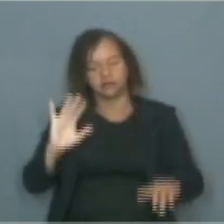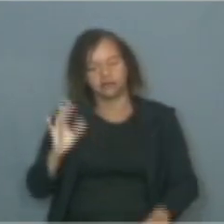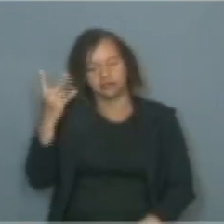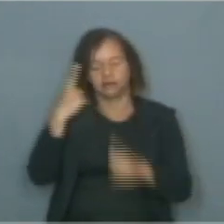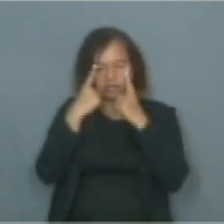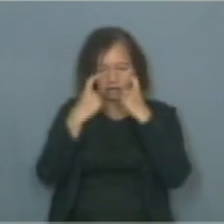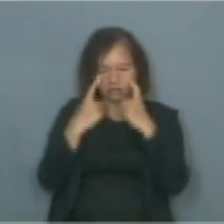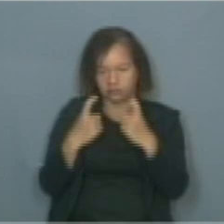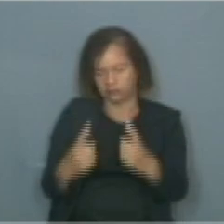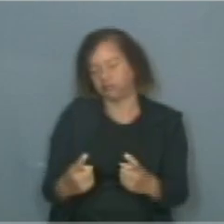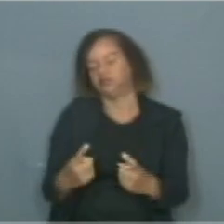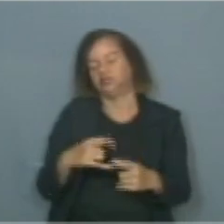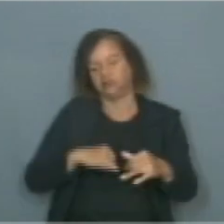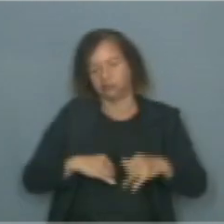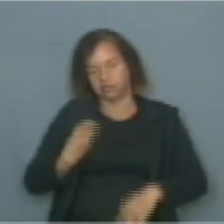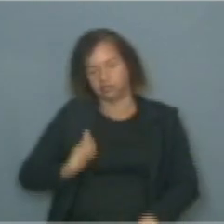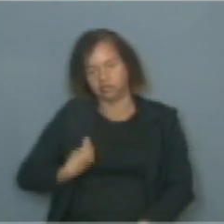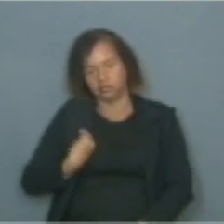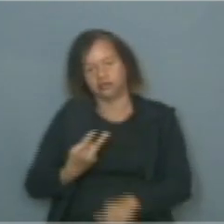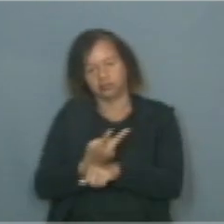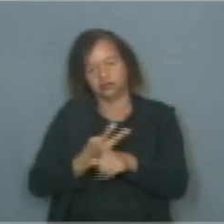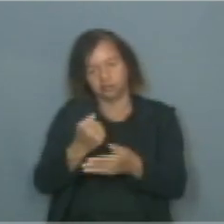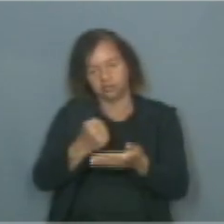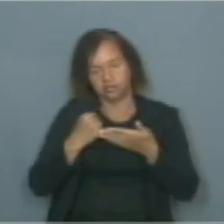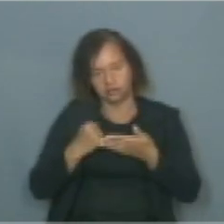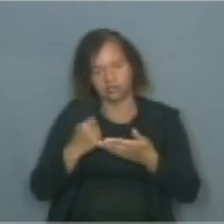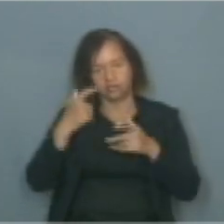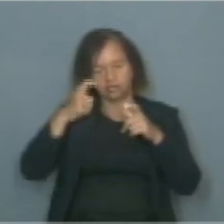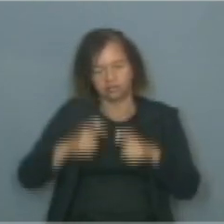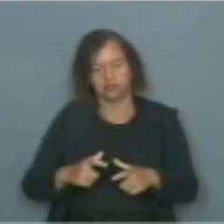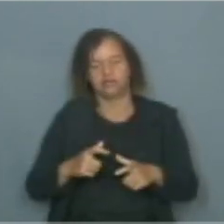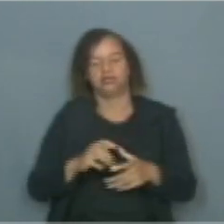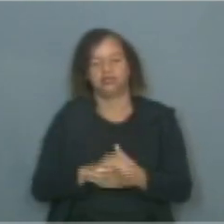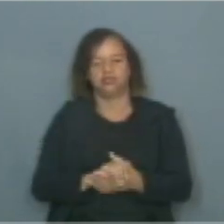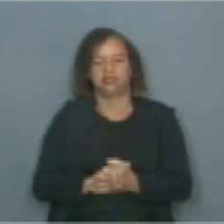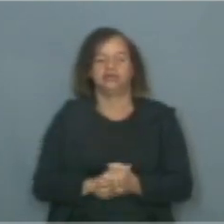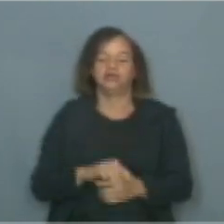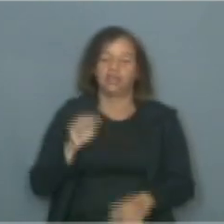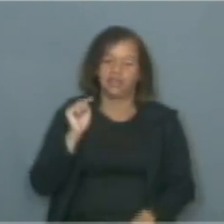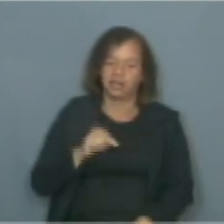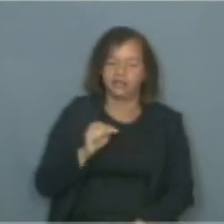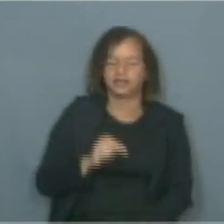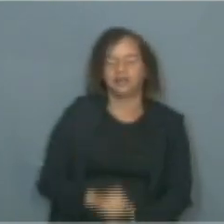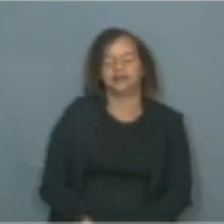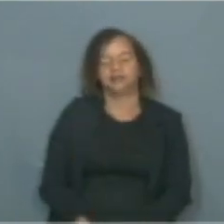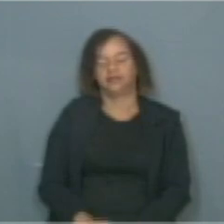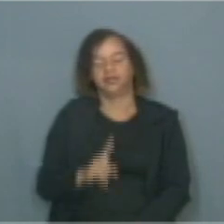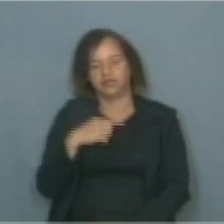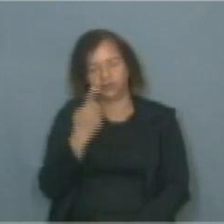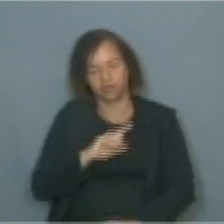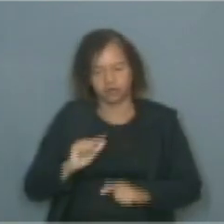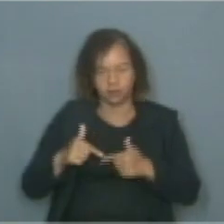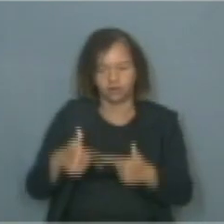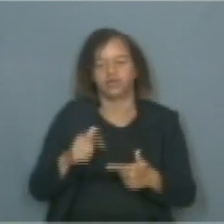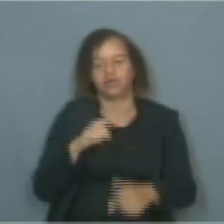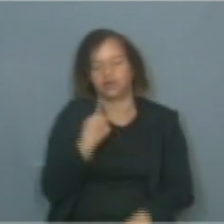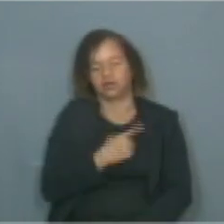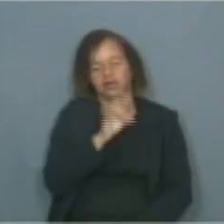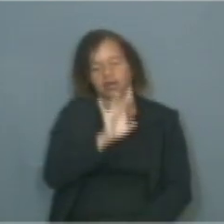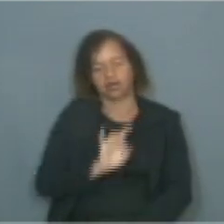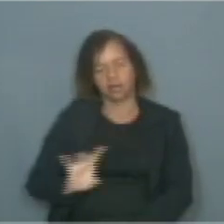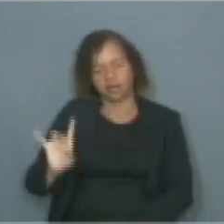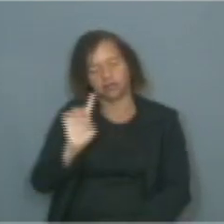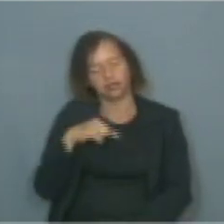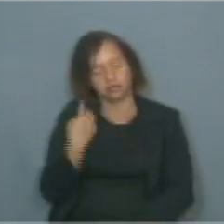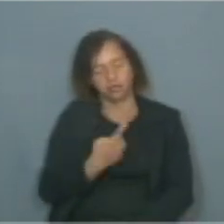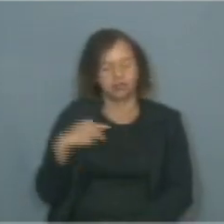de violência que ela está vivendo e ela buscar ajuda nos órgãos competentes. Essa é a nossa luta, é a luta de cada um de nós que